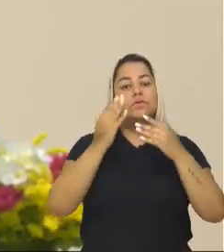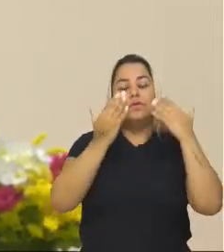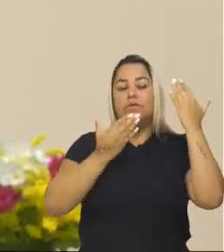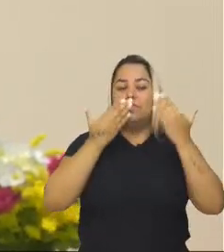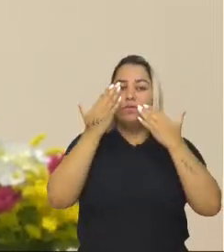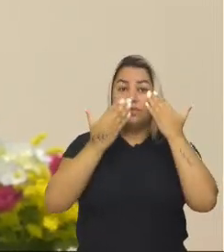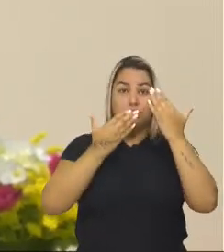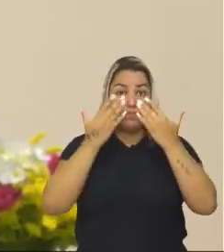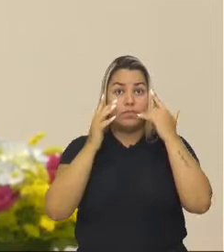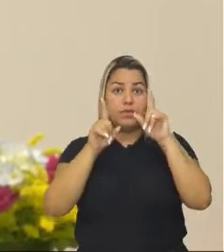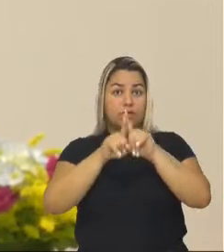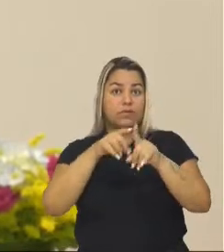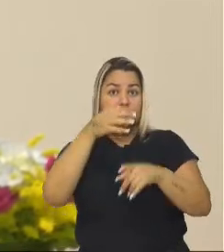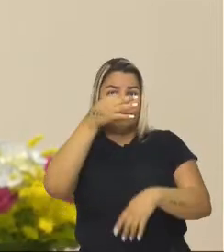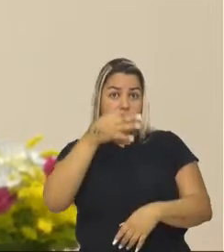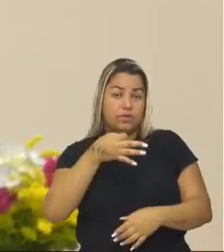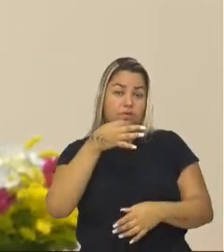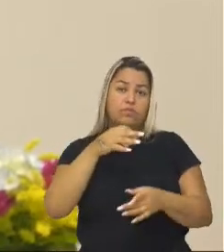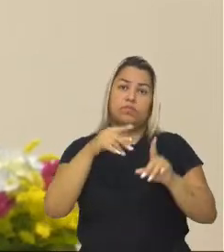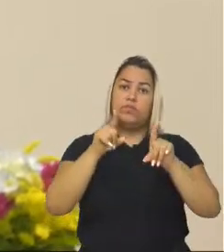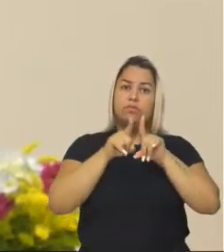Psicologia, certamente